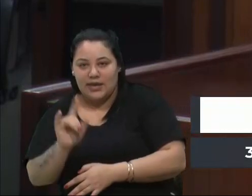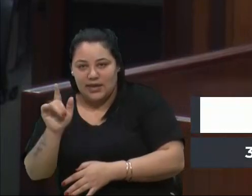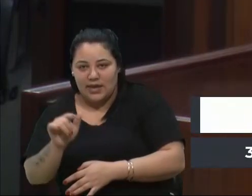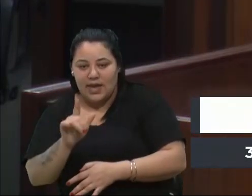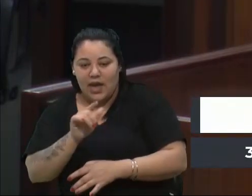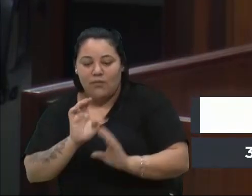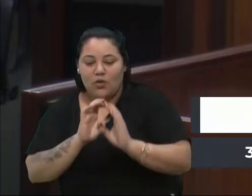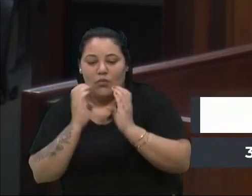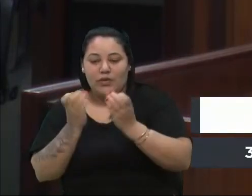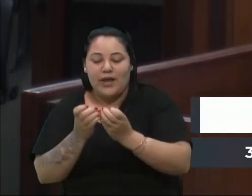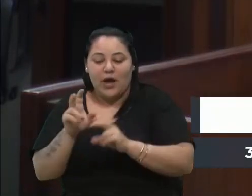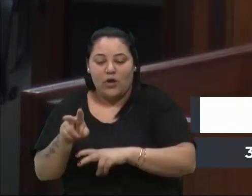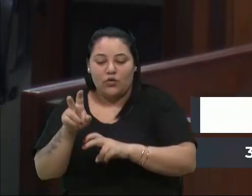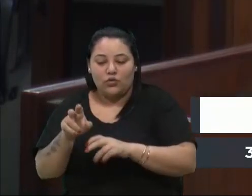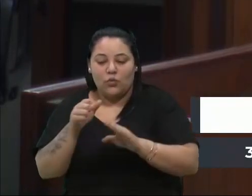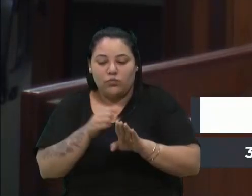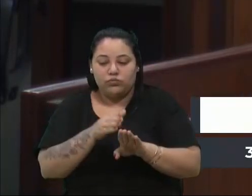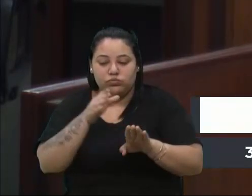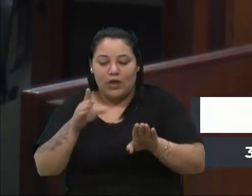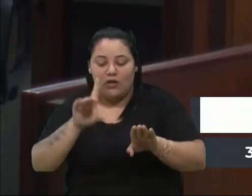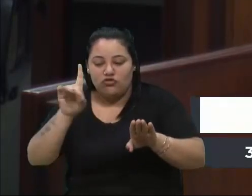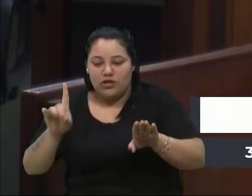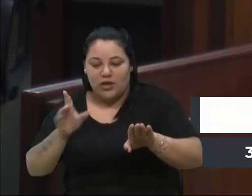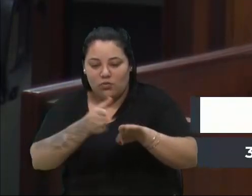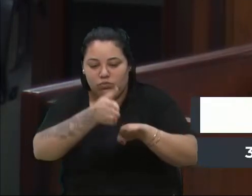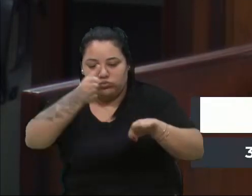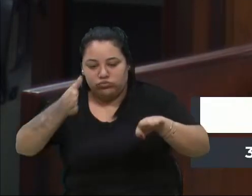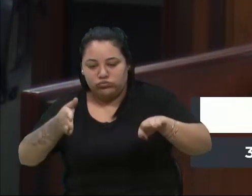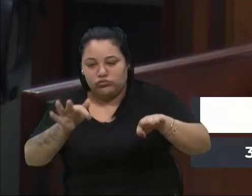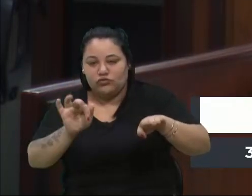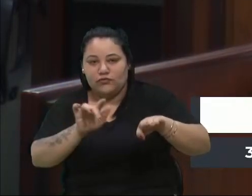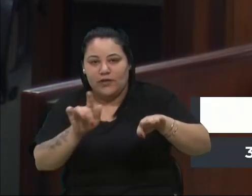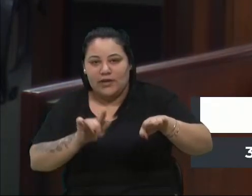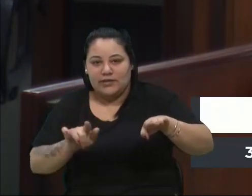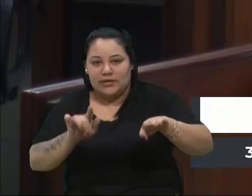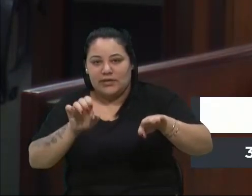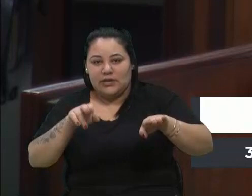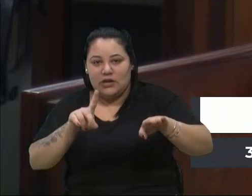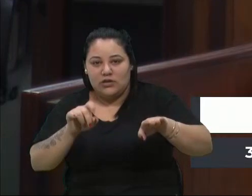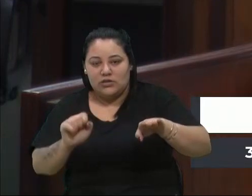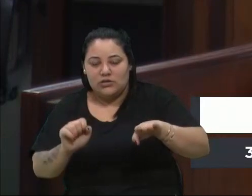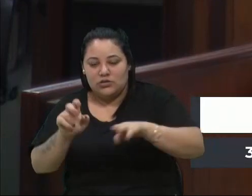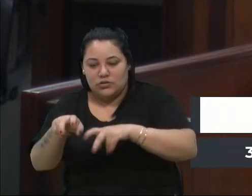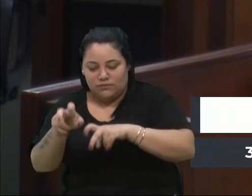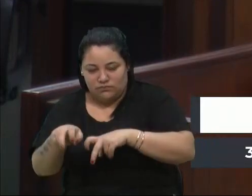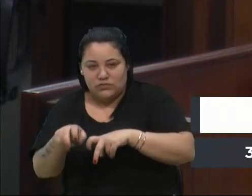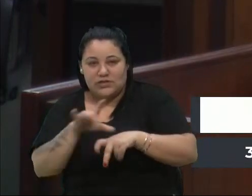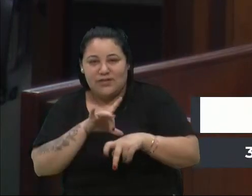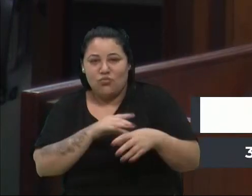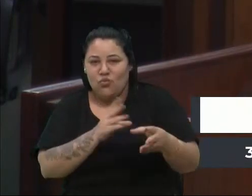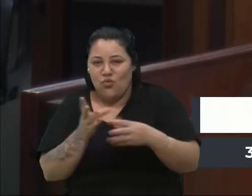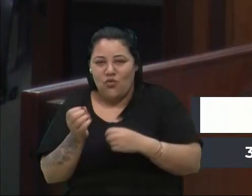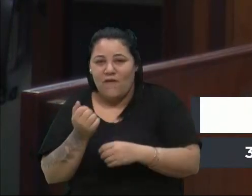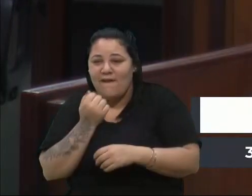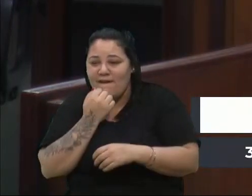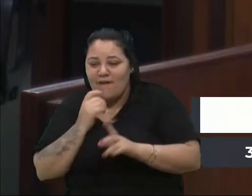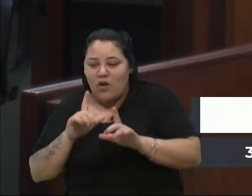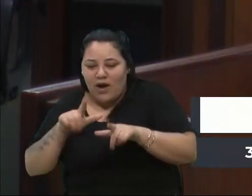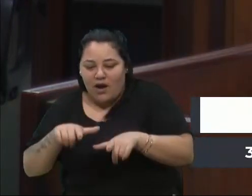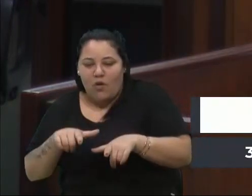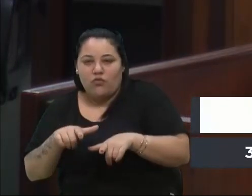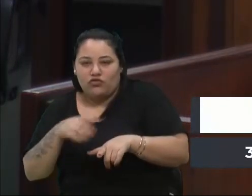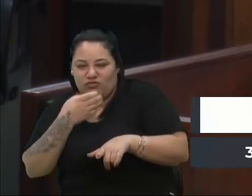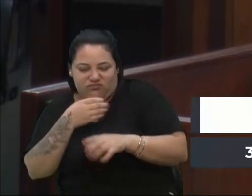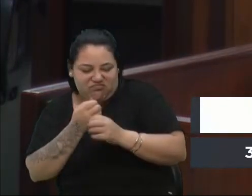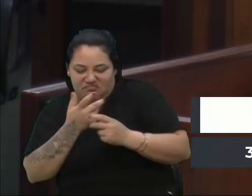fica ali ao lado direito de Fazenda Souza, muitos agricultores ali, tem muitas câmaras frias, então a comunidade